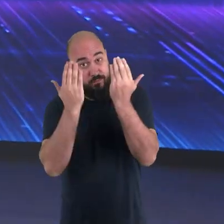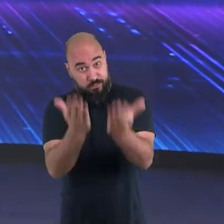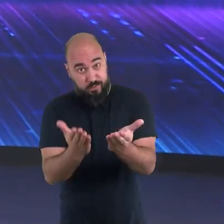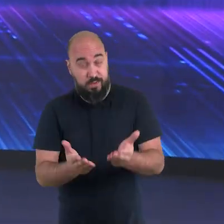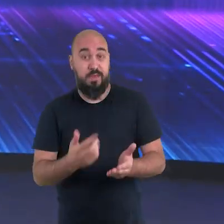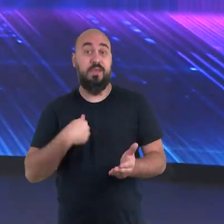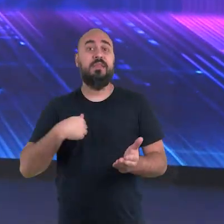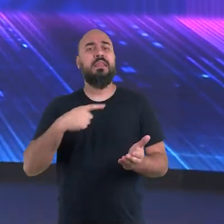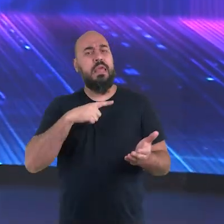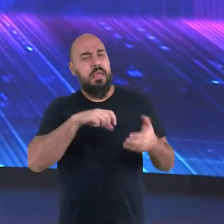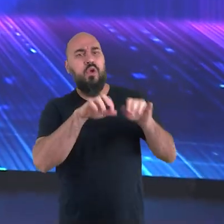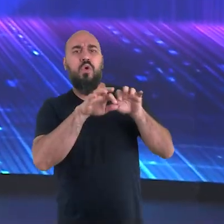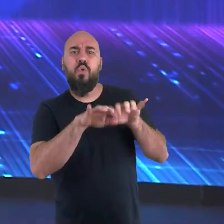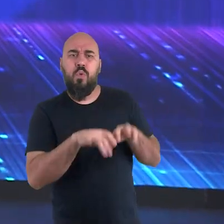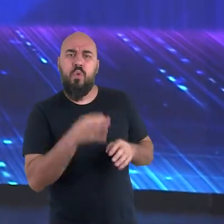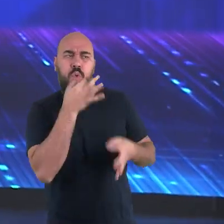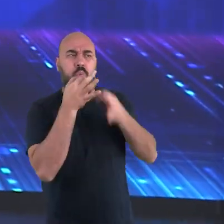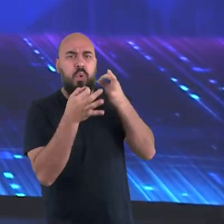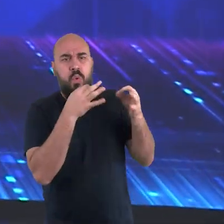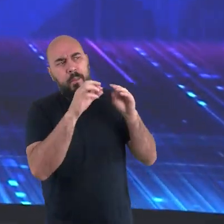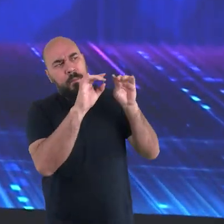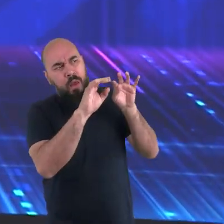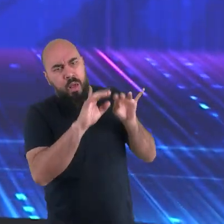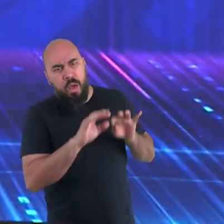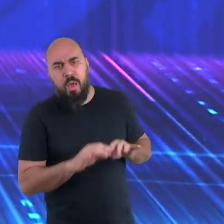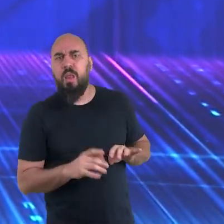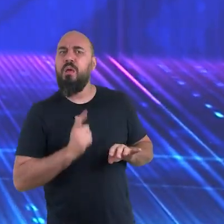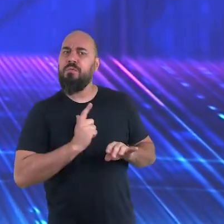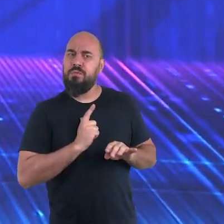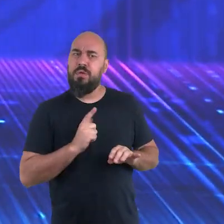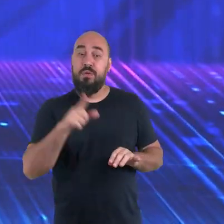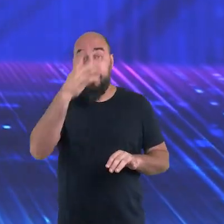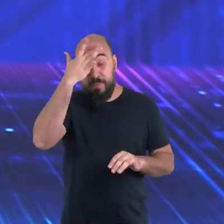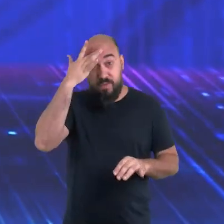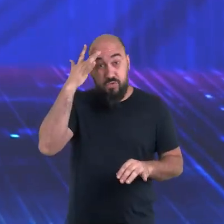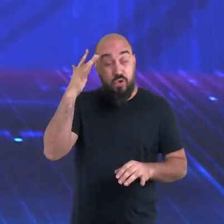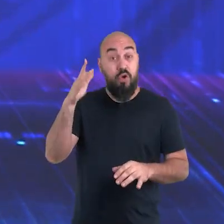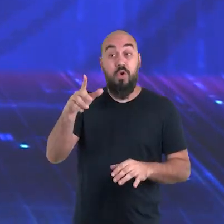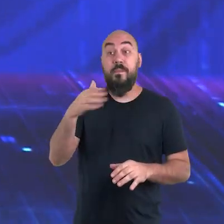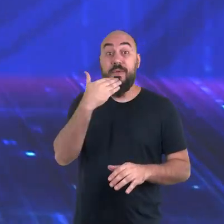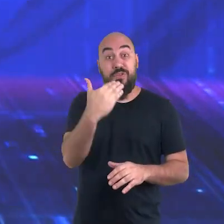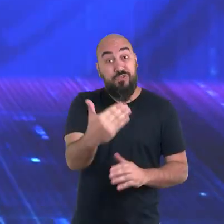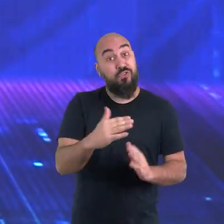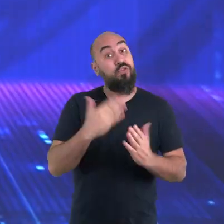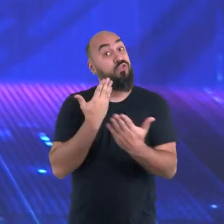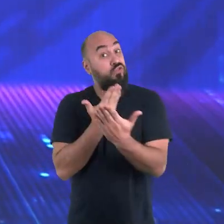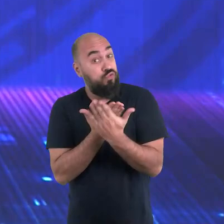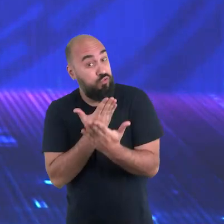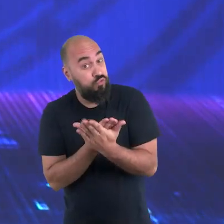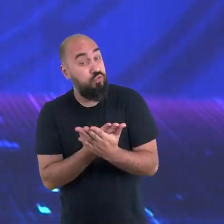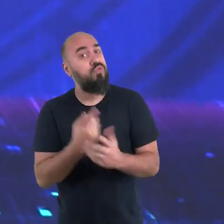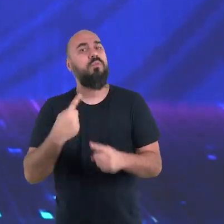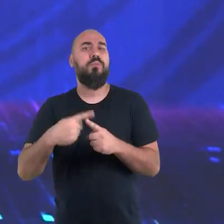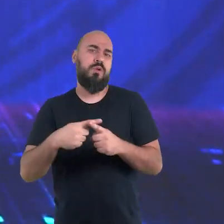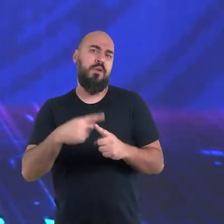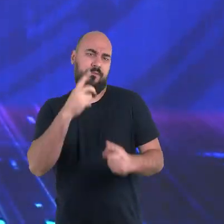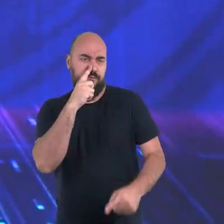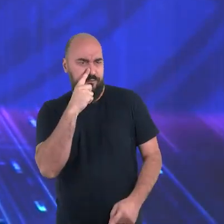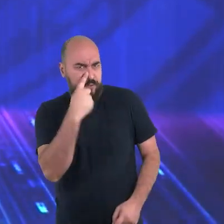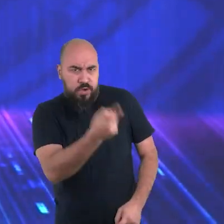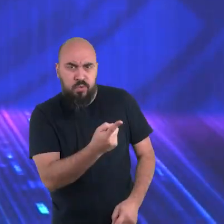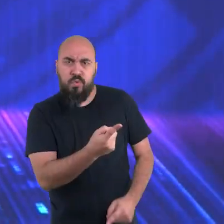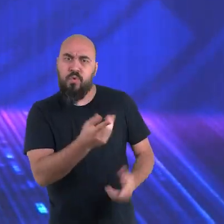comentários que são enviados, as mensagens que são escritas, aqueles que estão se inscrevendo na escola bíblica também, porque ouviram aqui no Arena